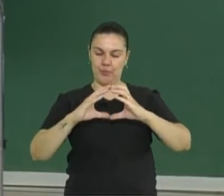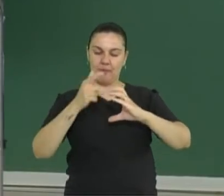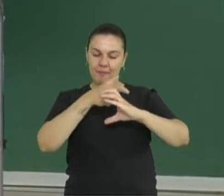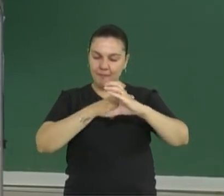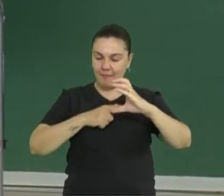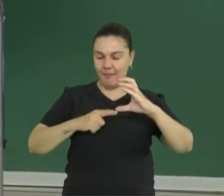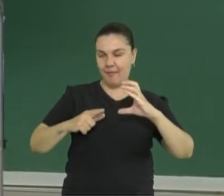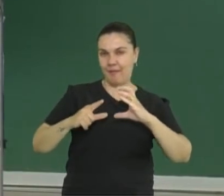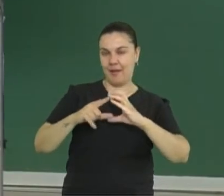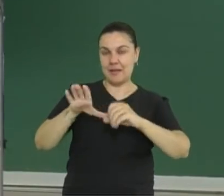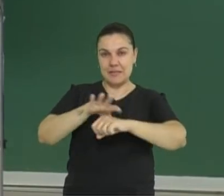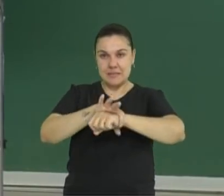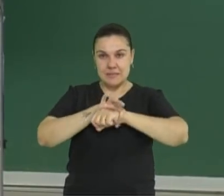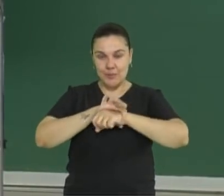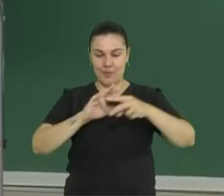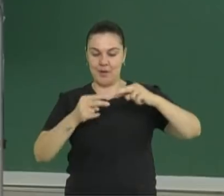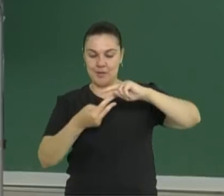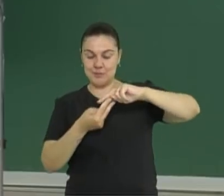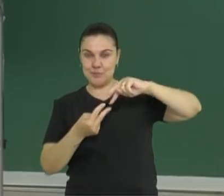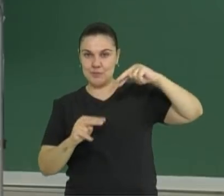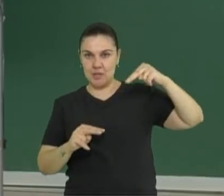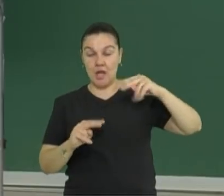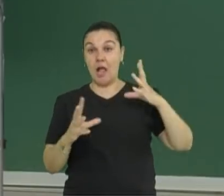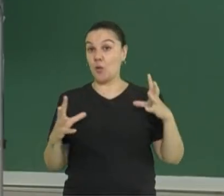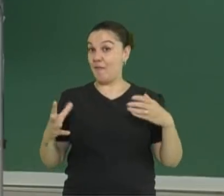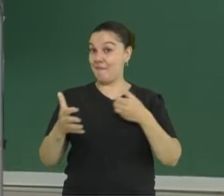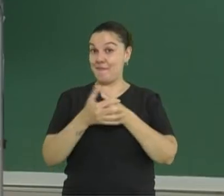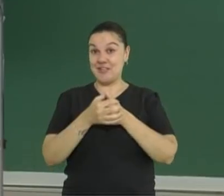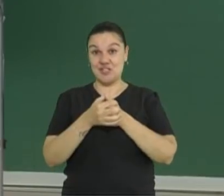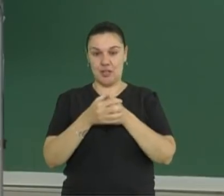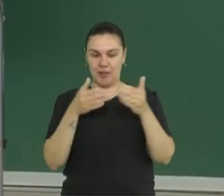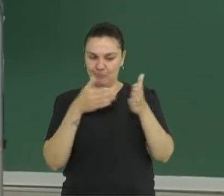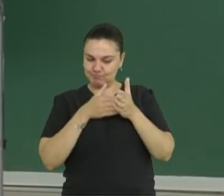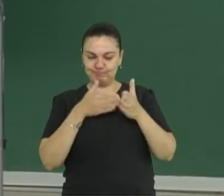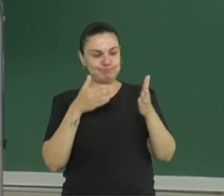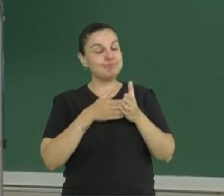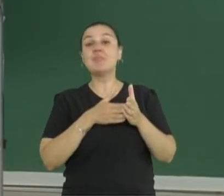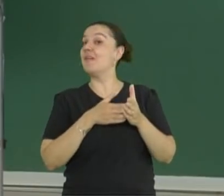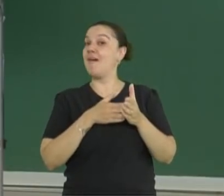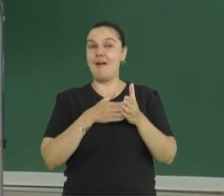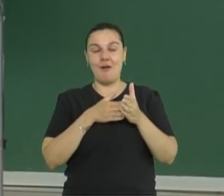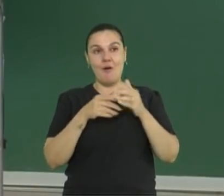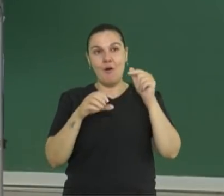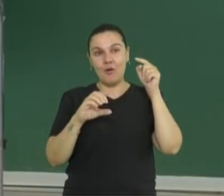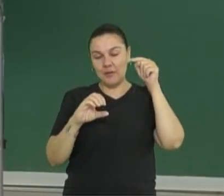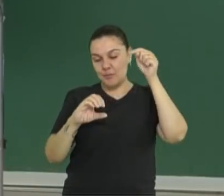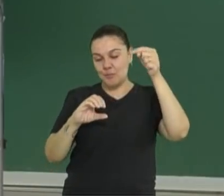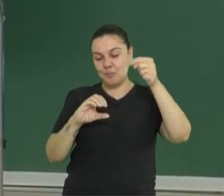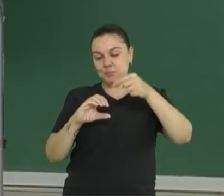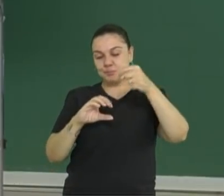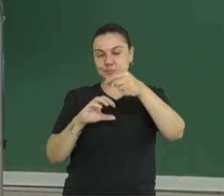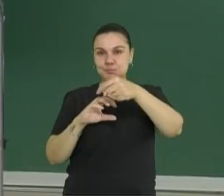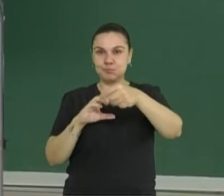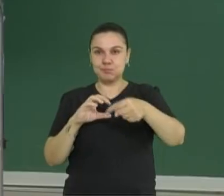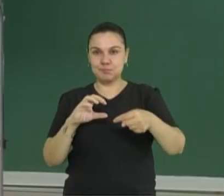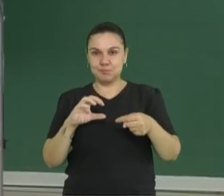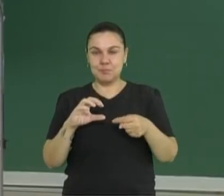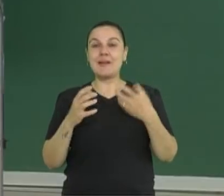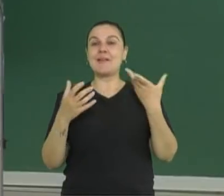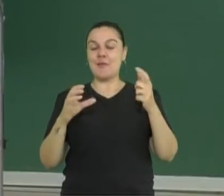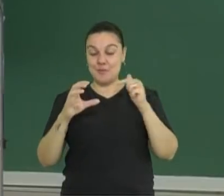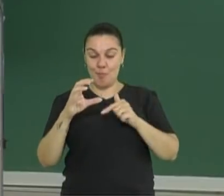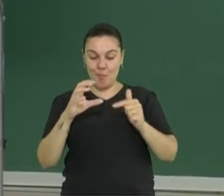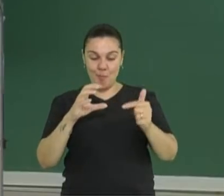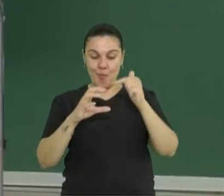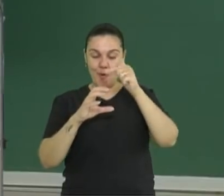que envolve o material genético, não é uma membrana totalmente uma barreira. Perceberam que aqui na imagem tem um monte de